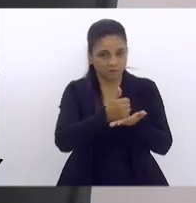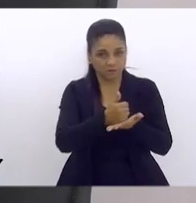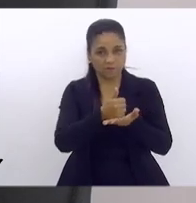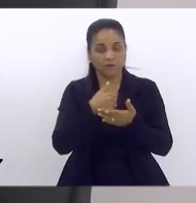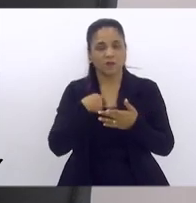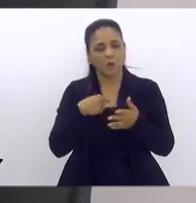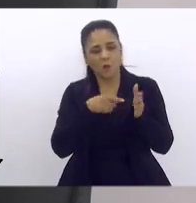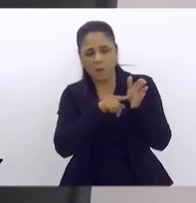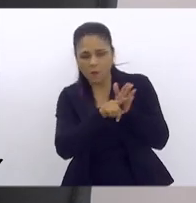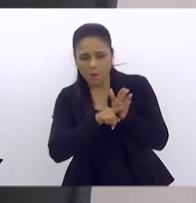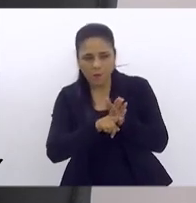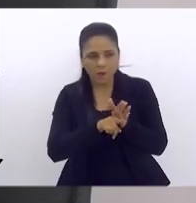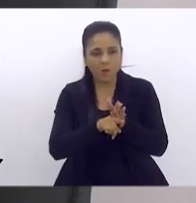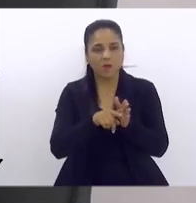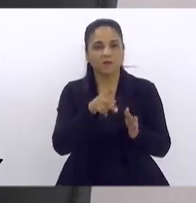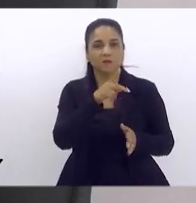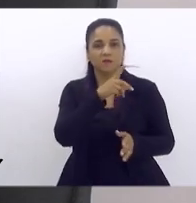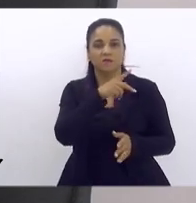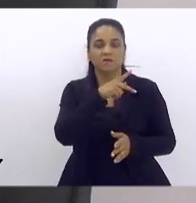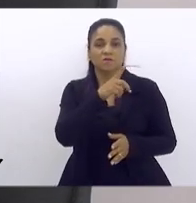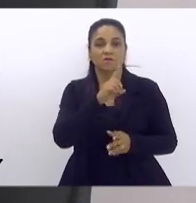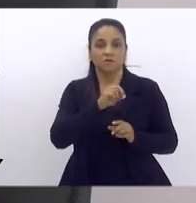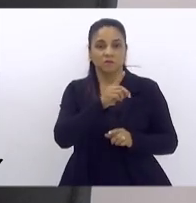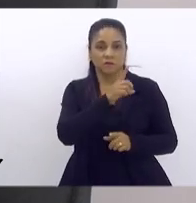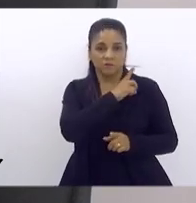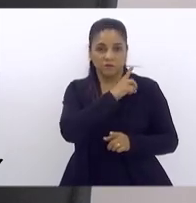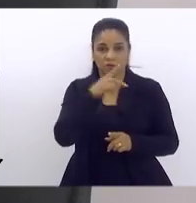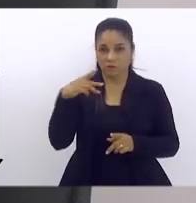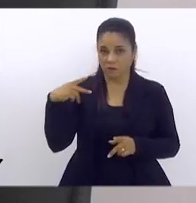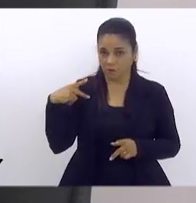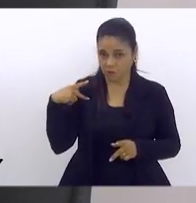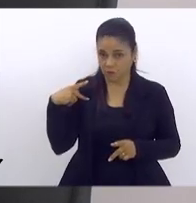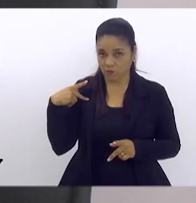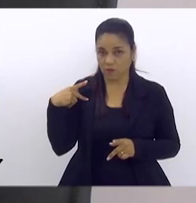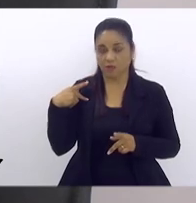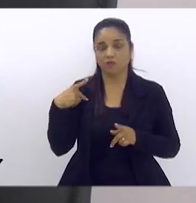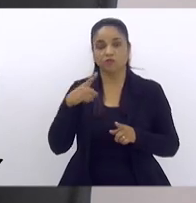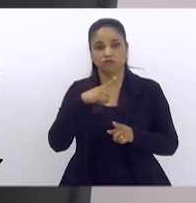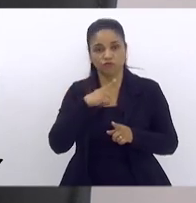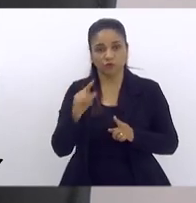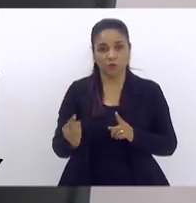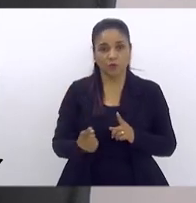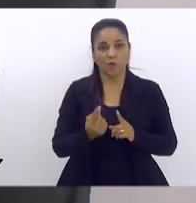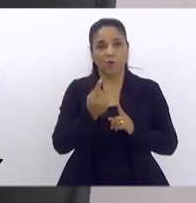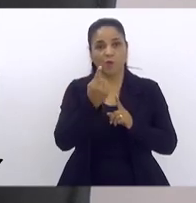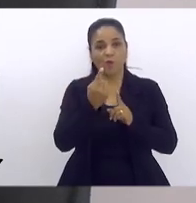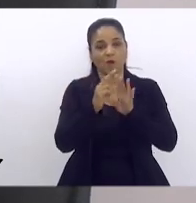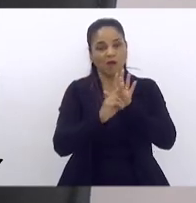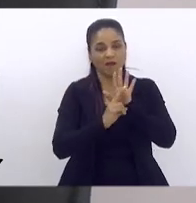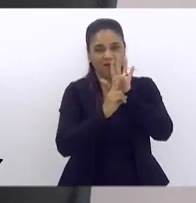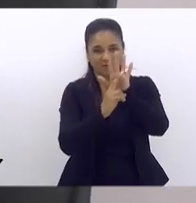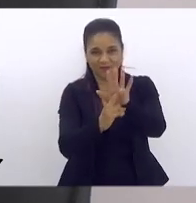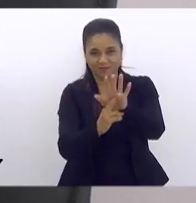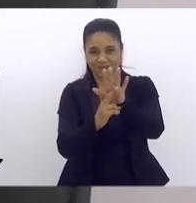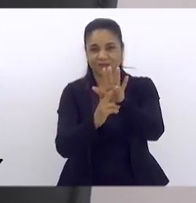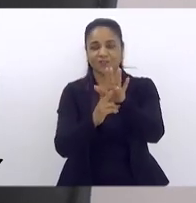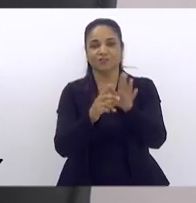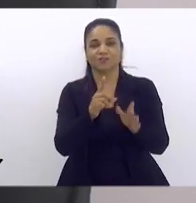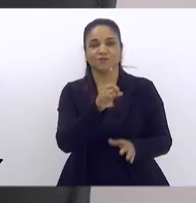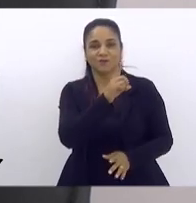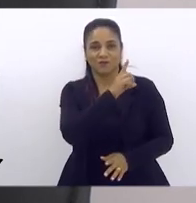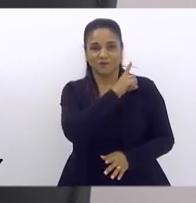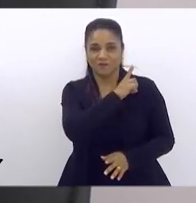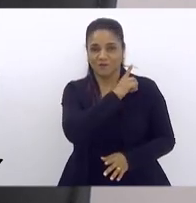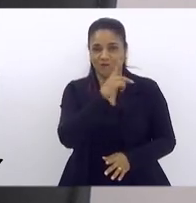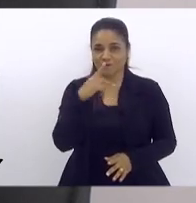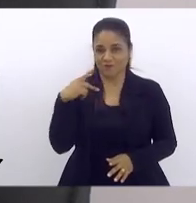na Defensoria Pública nós tínhamos aí uma uma defensora Que bom que é uma mulher que